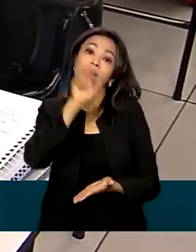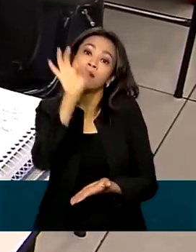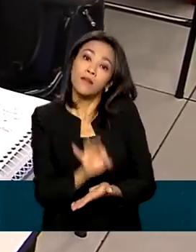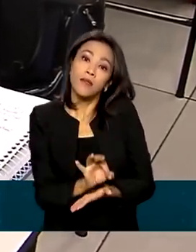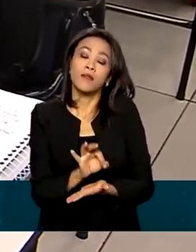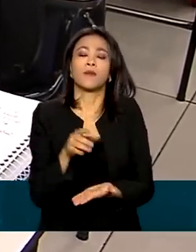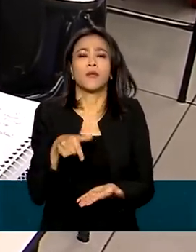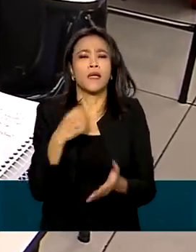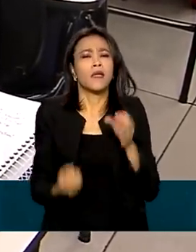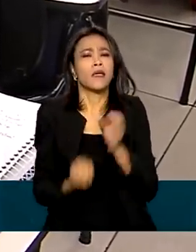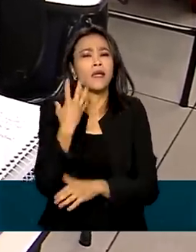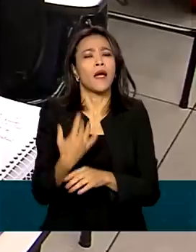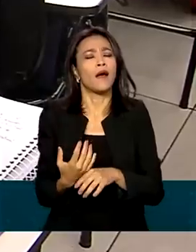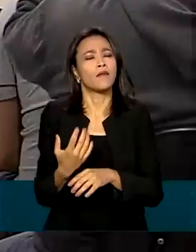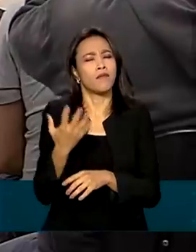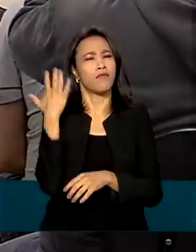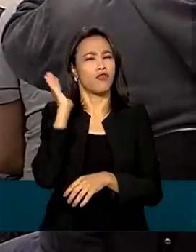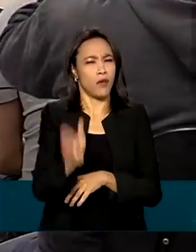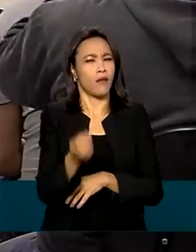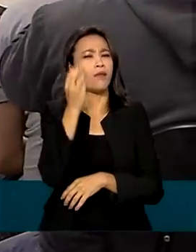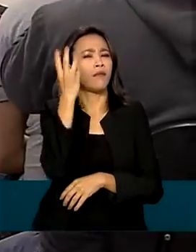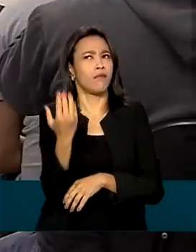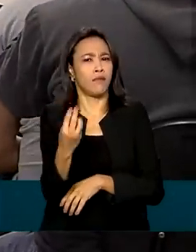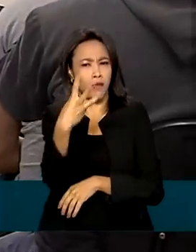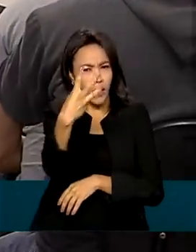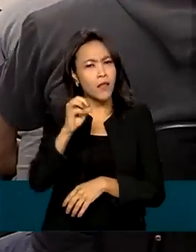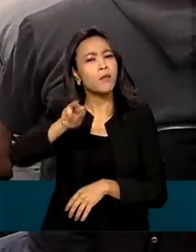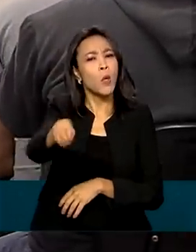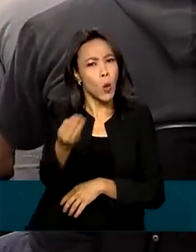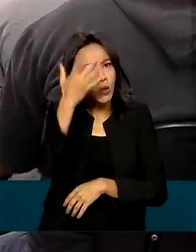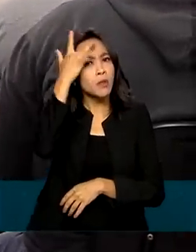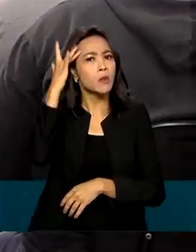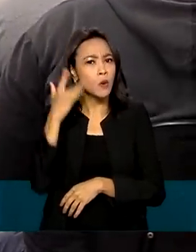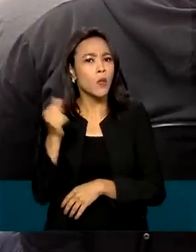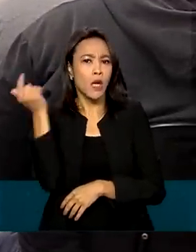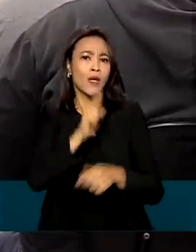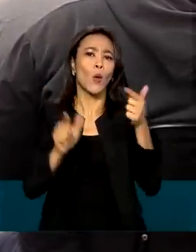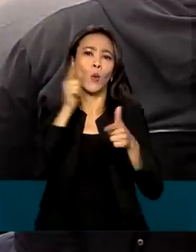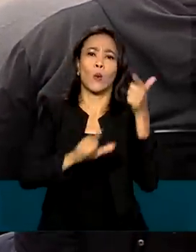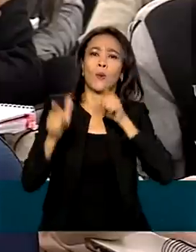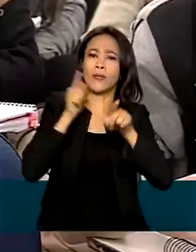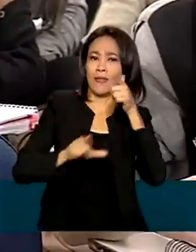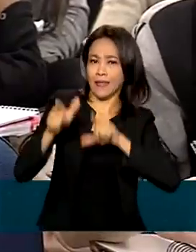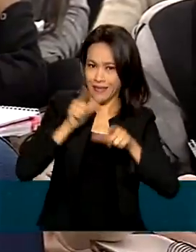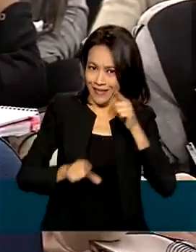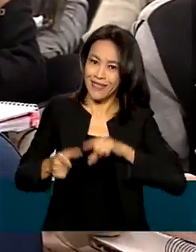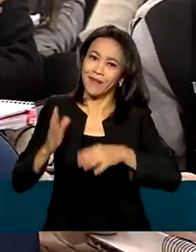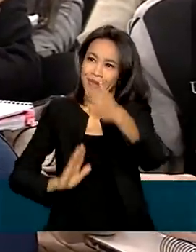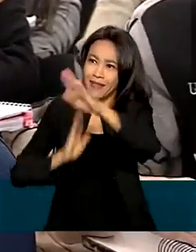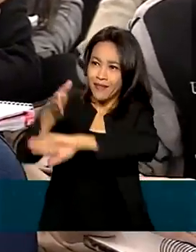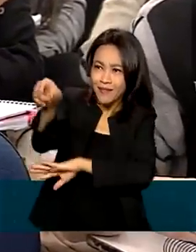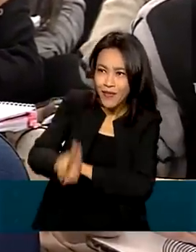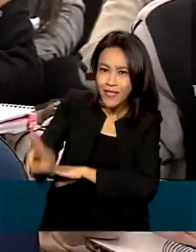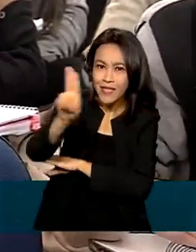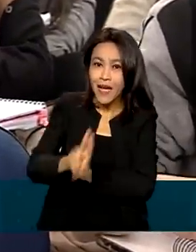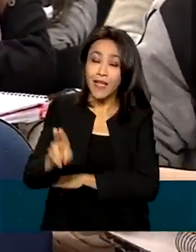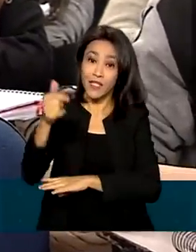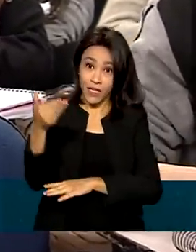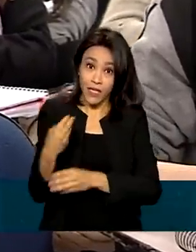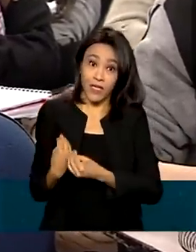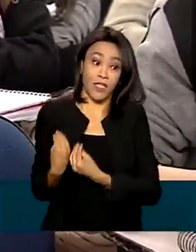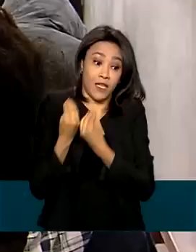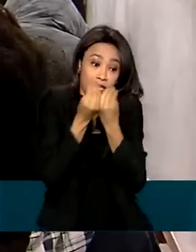né mais de 3 milhões de pessoas foram beneficiadas e nas duas edições de o ProUni é já concedeu cerca de